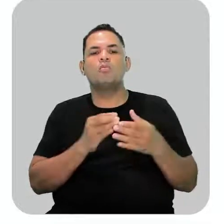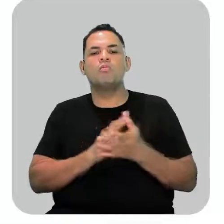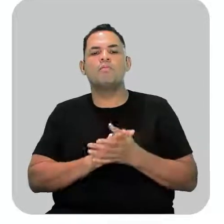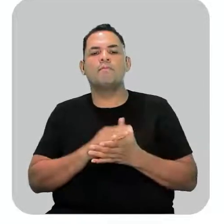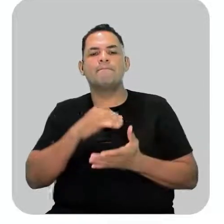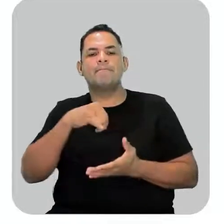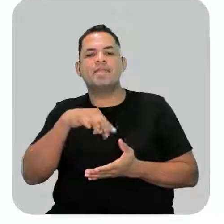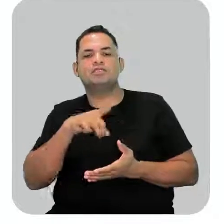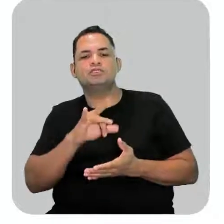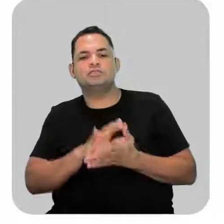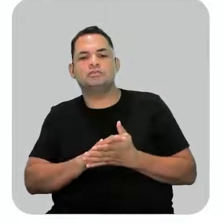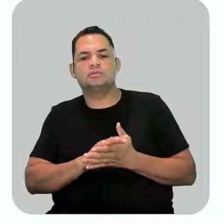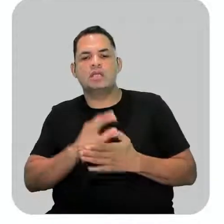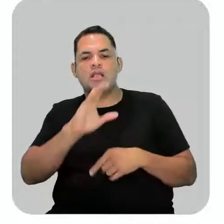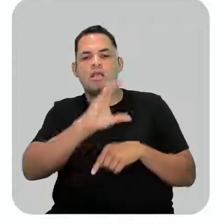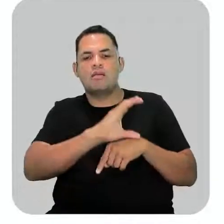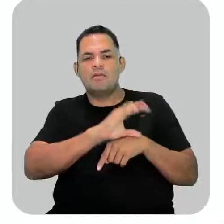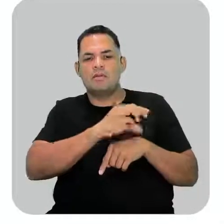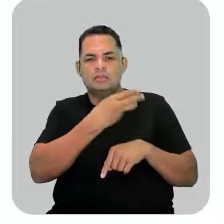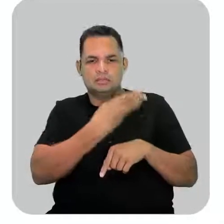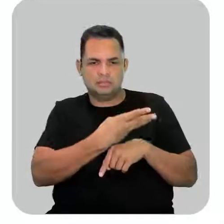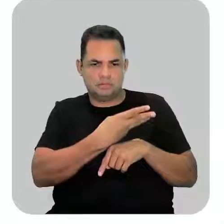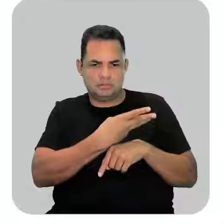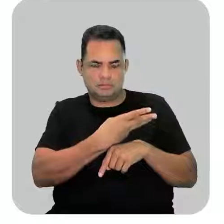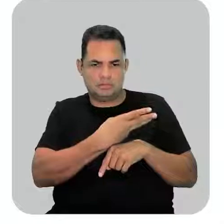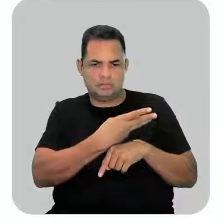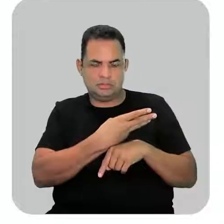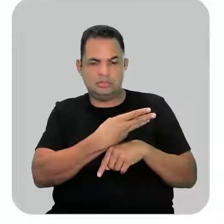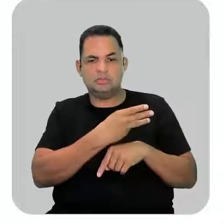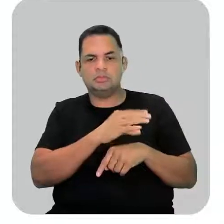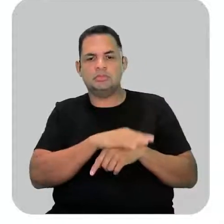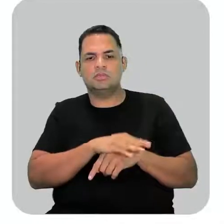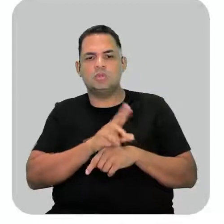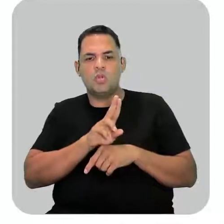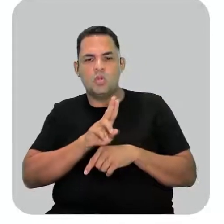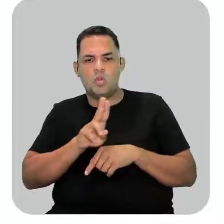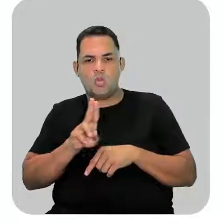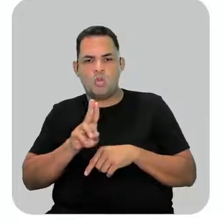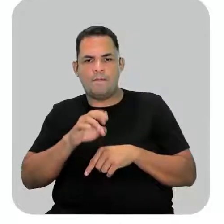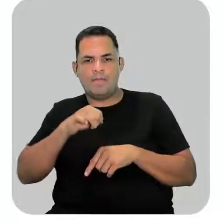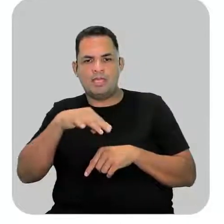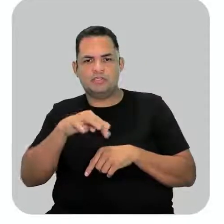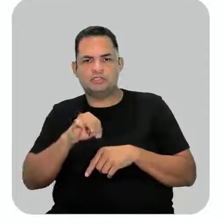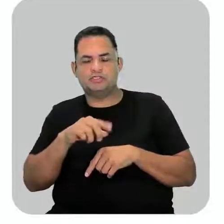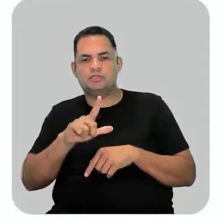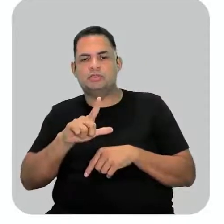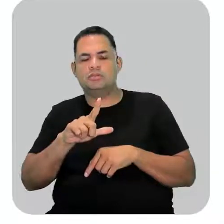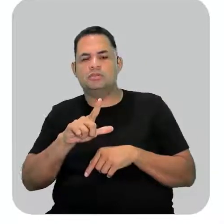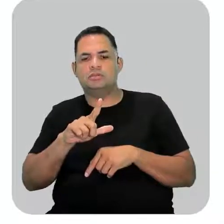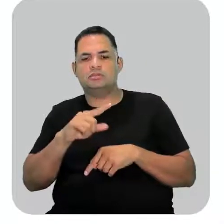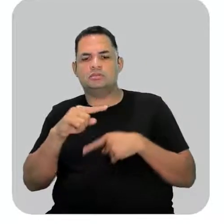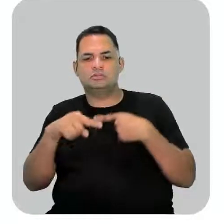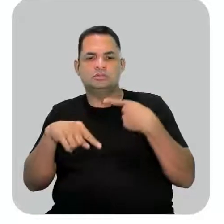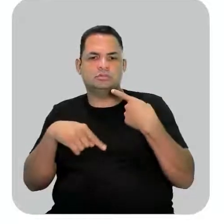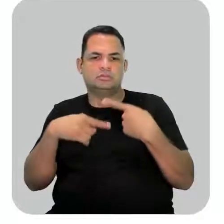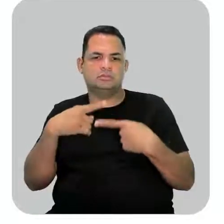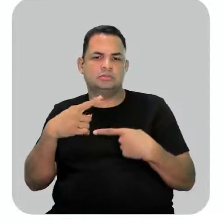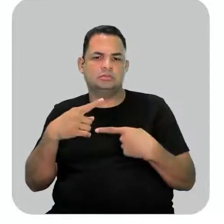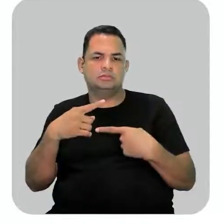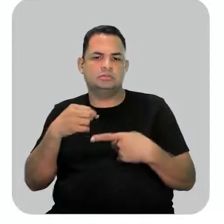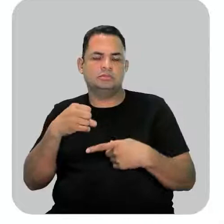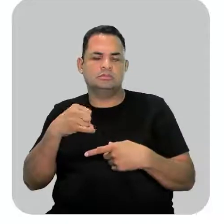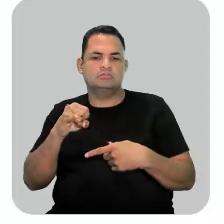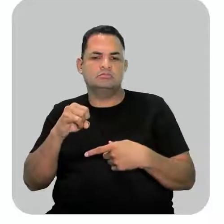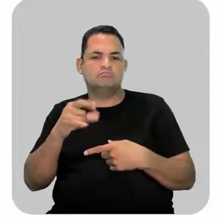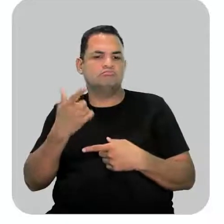carbono 3. Então, coloca aqui, ó, 3. E o nome da ramificação que está nele, que é o metil. Depois, se eu não tenho